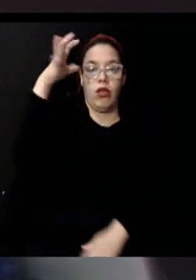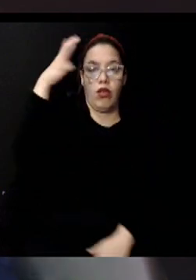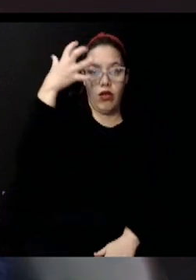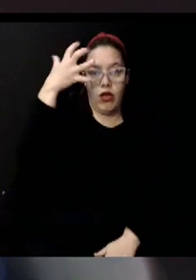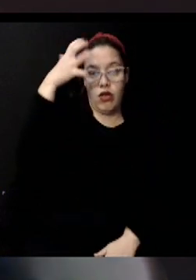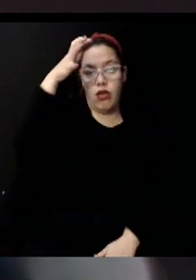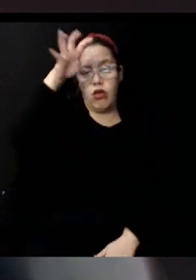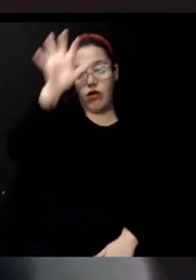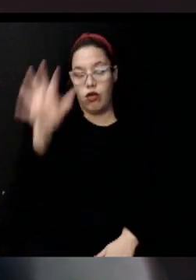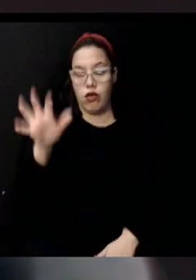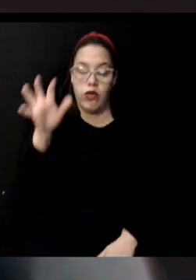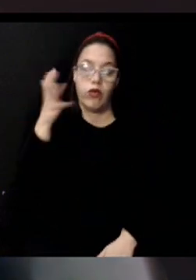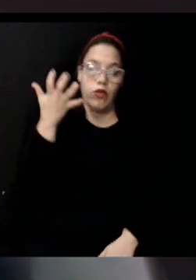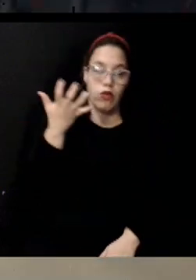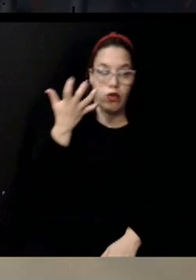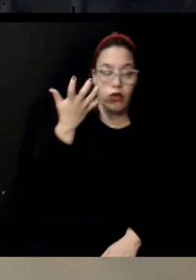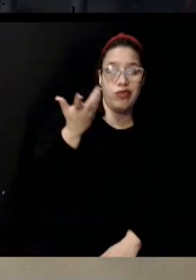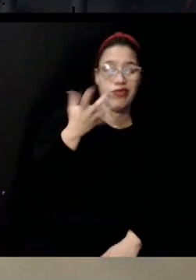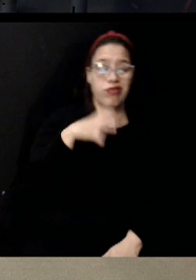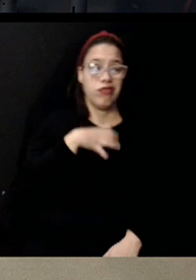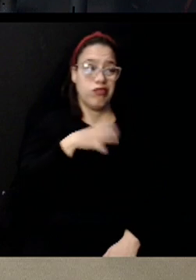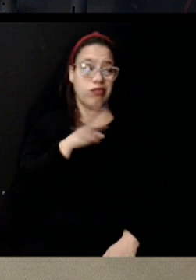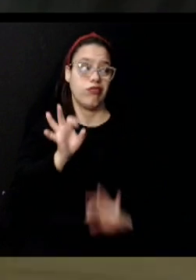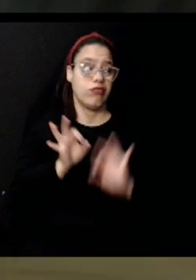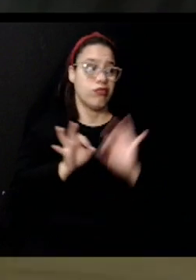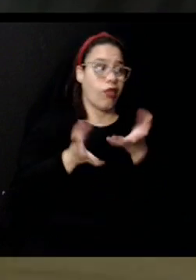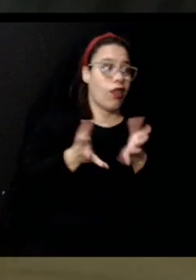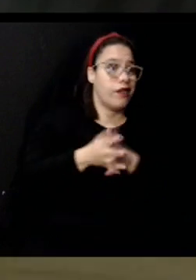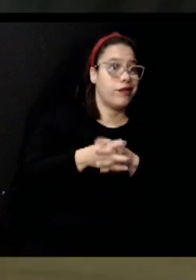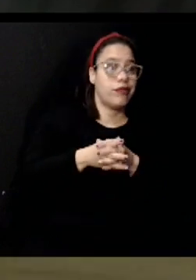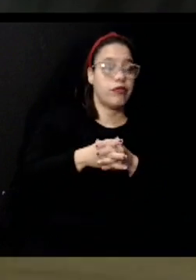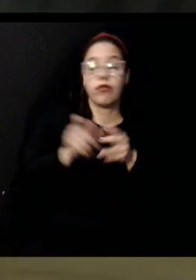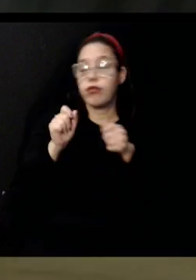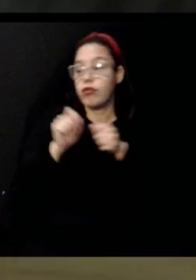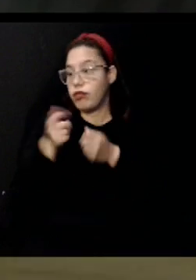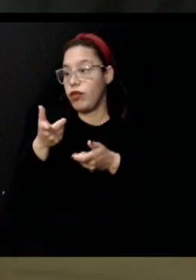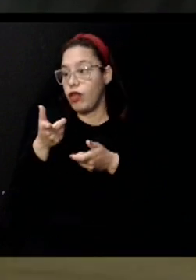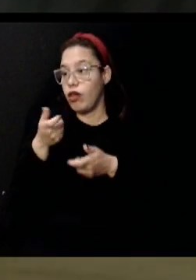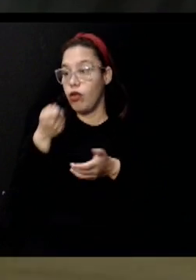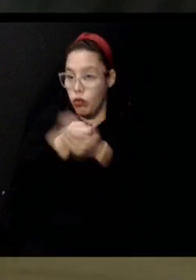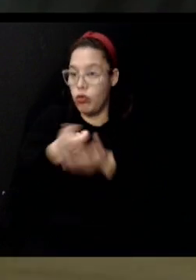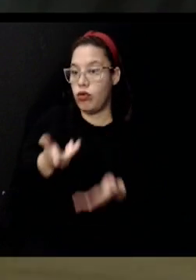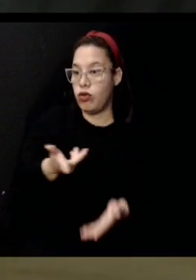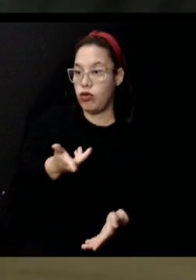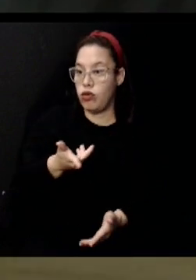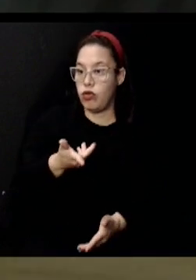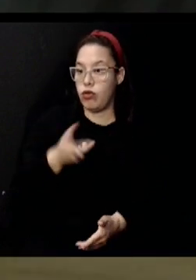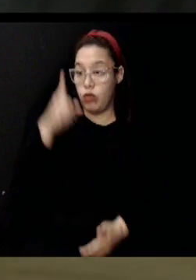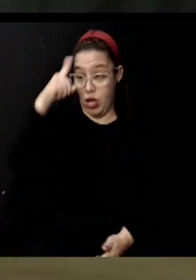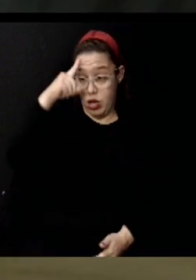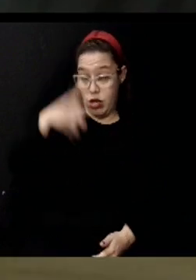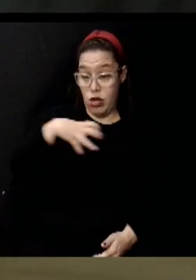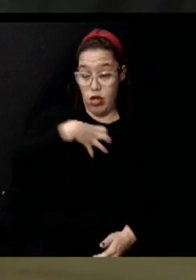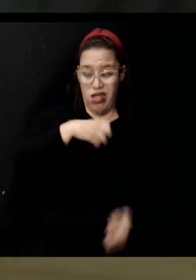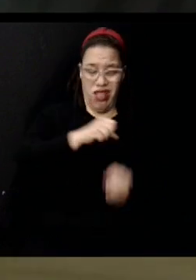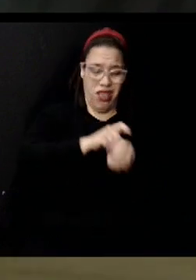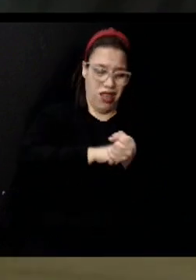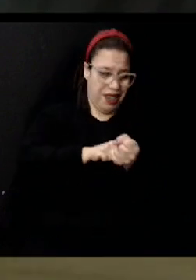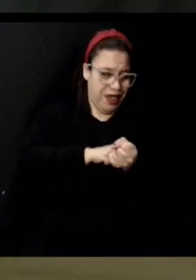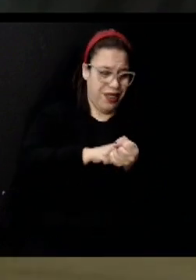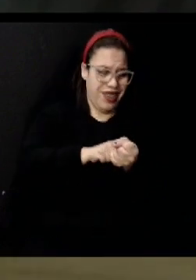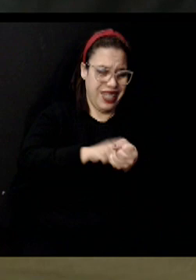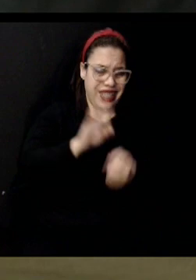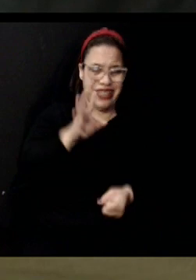fica, né, Sim, mas aí o que que você fez? Você tomou uma atitude para algo que estava te incomodando, porque você sabe que exato. reclamar não